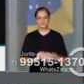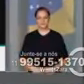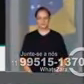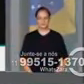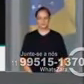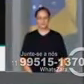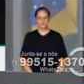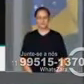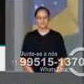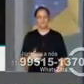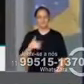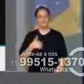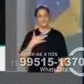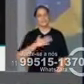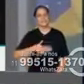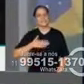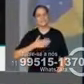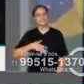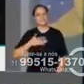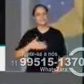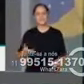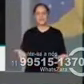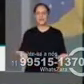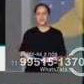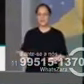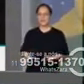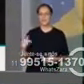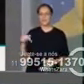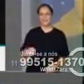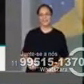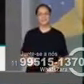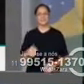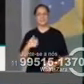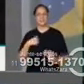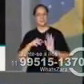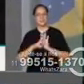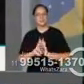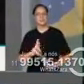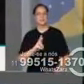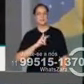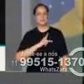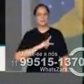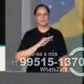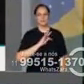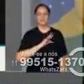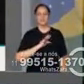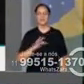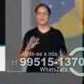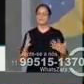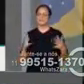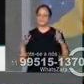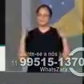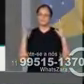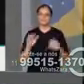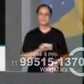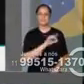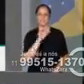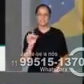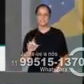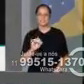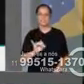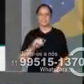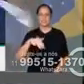satisfação de estar aqui hoje falando em nome do partido dos trabalhadores saudando o dia da imigração e